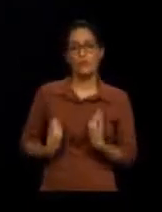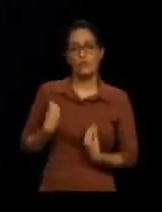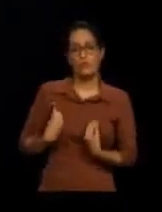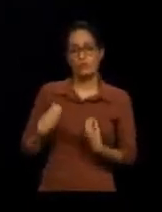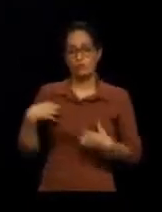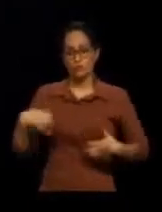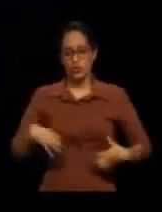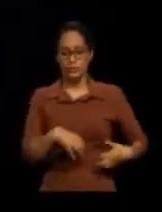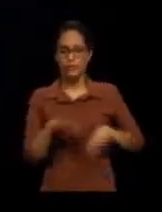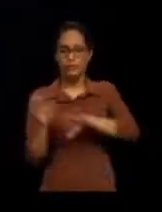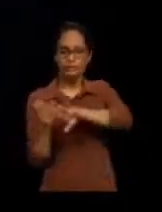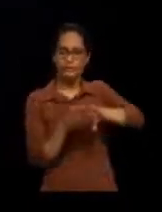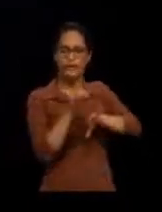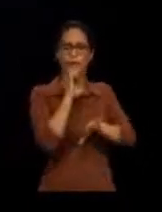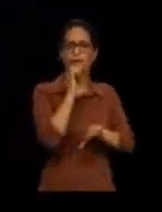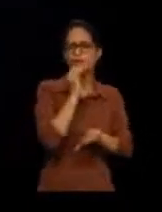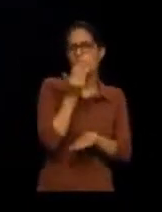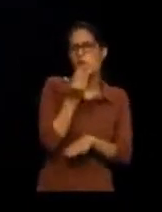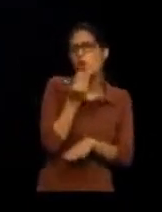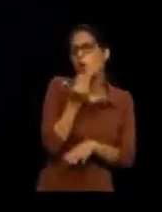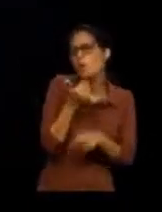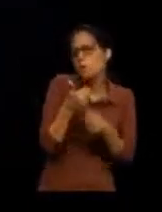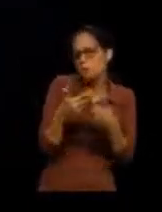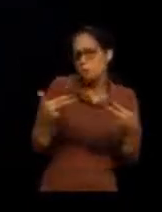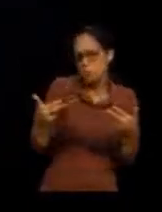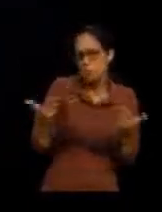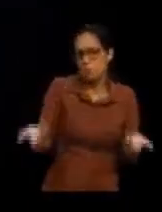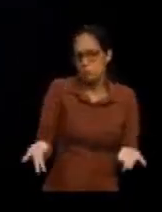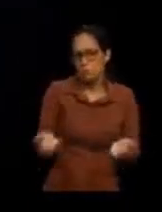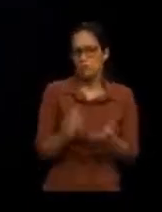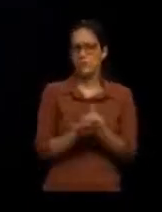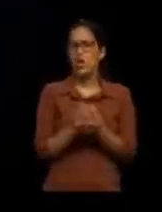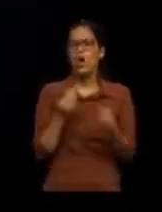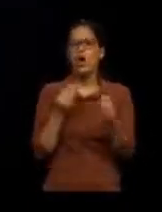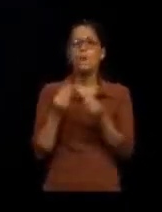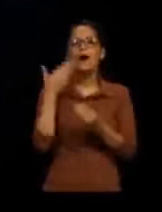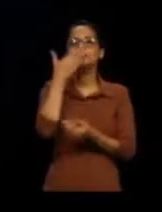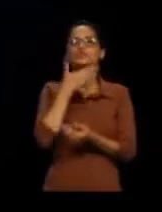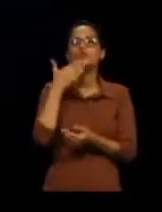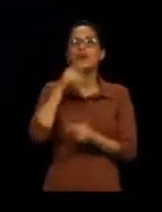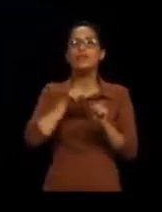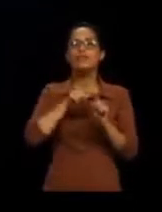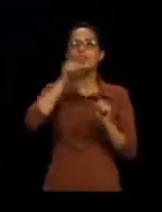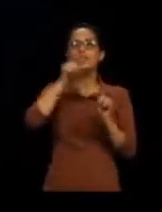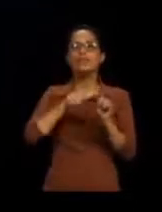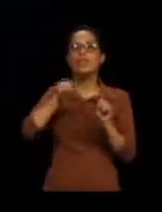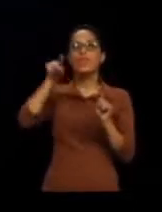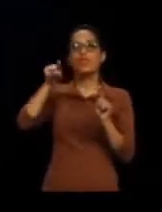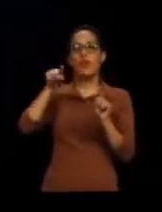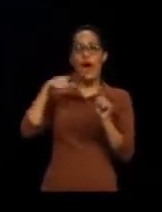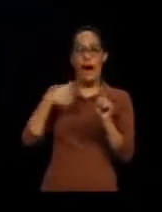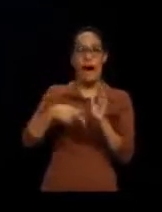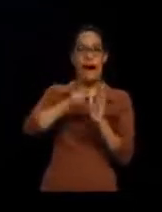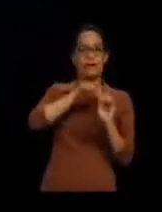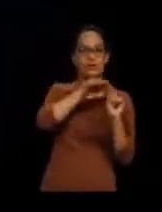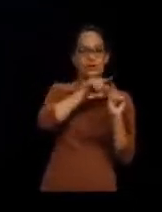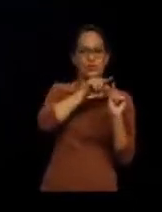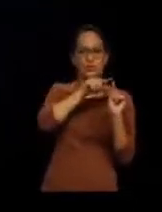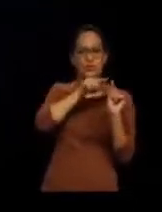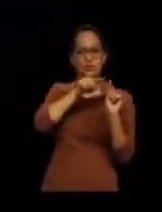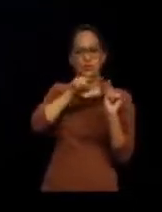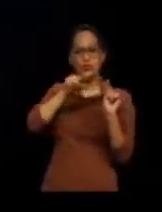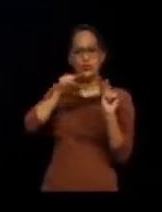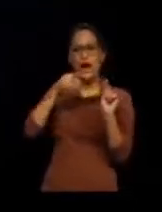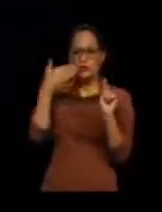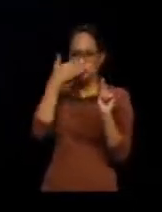gente almoça, ou que a gente come qualquer coisa, o nosso nível de glicose, então, que ele estava normal, cerca de